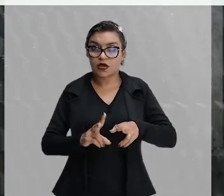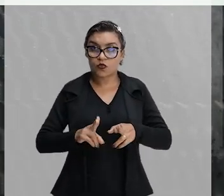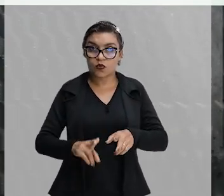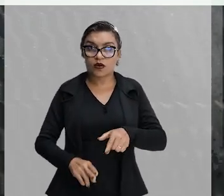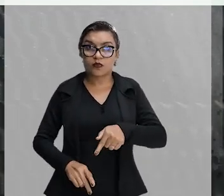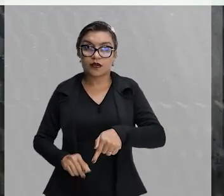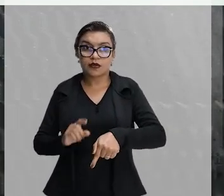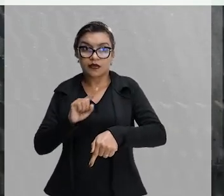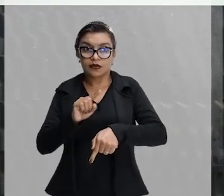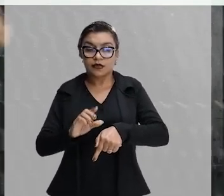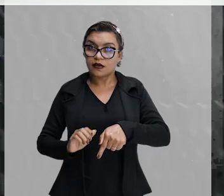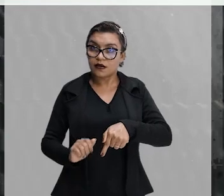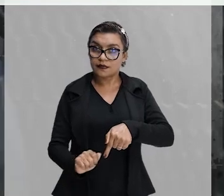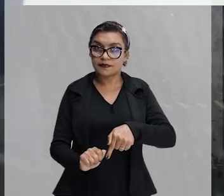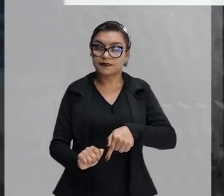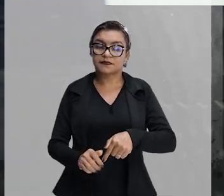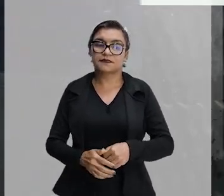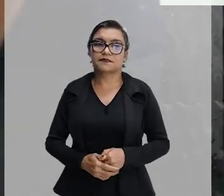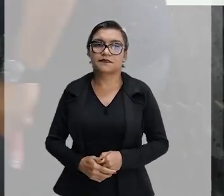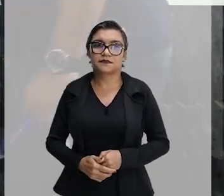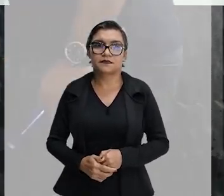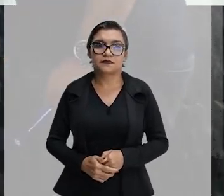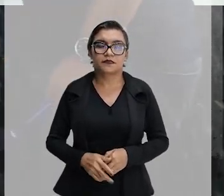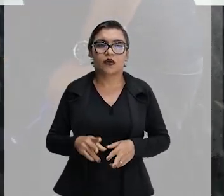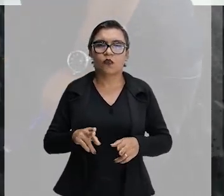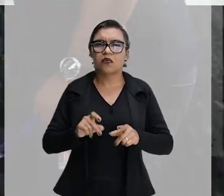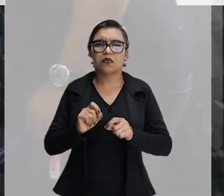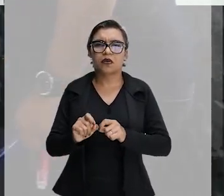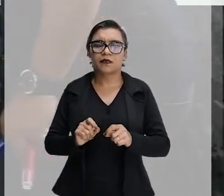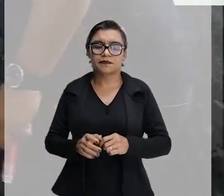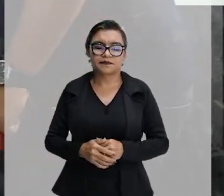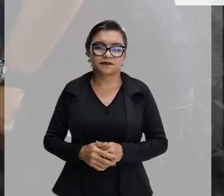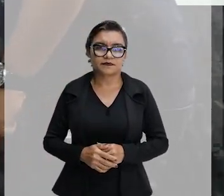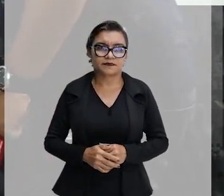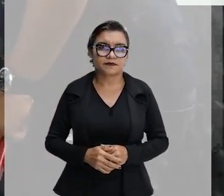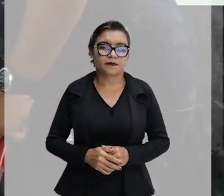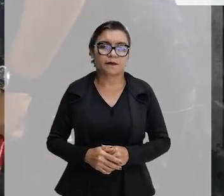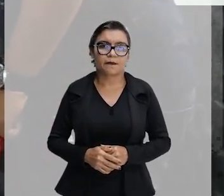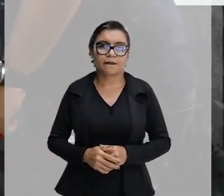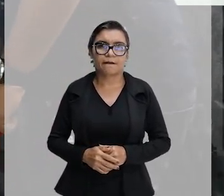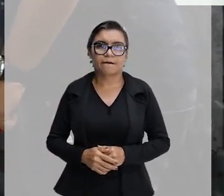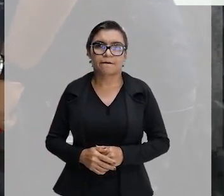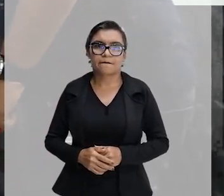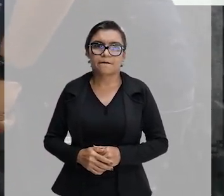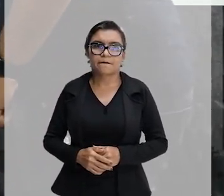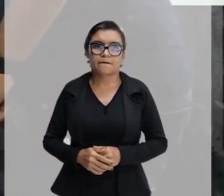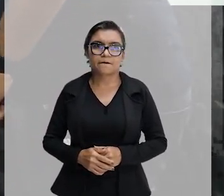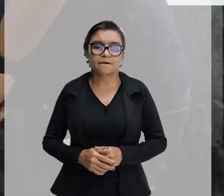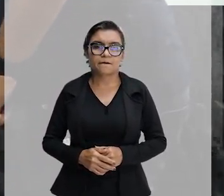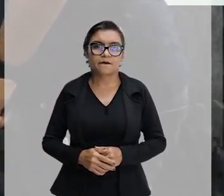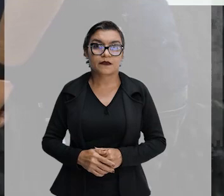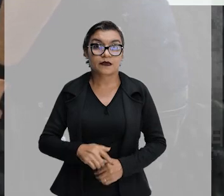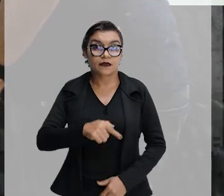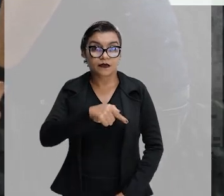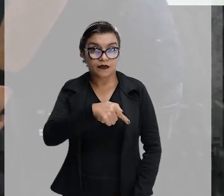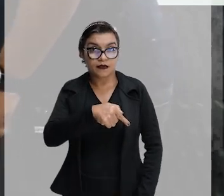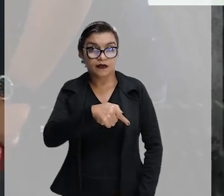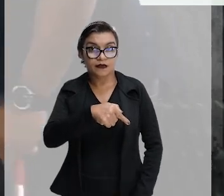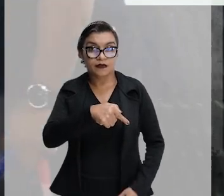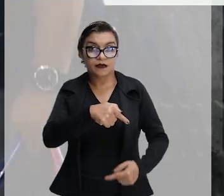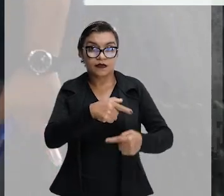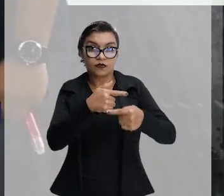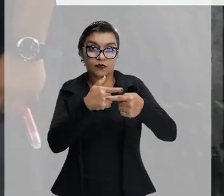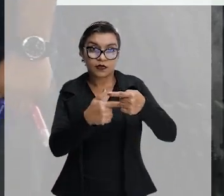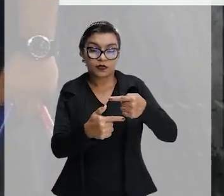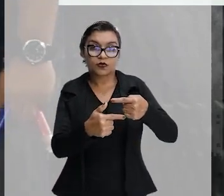A, que vai ser igual, ó, menos Q mais 2Q vai dar Q sobre 2,